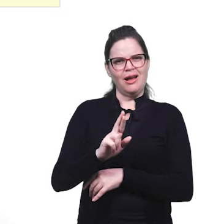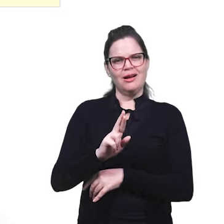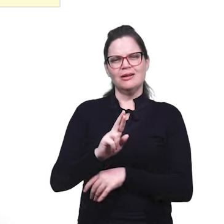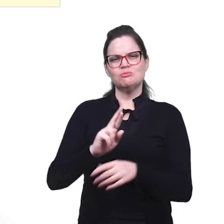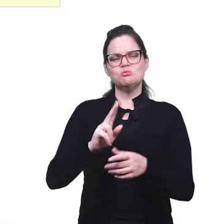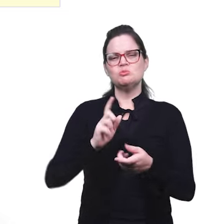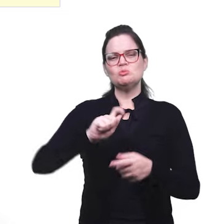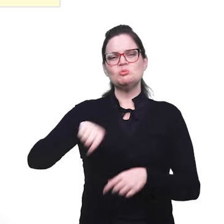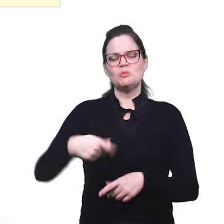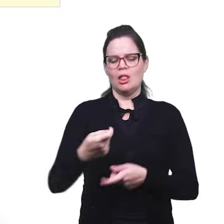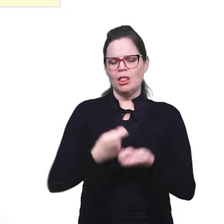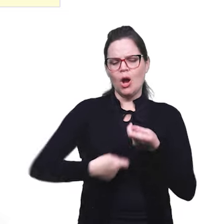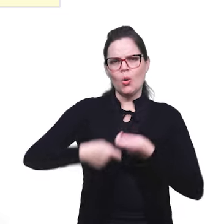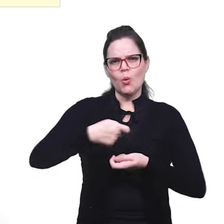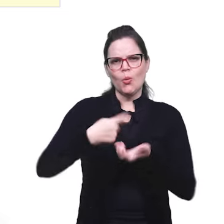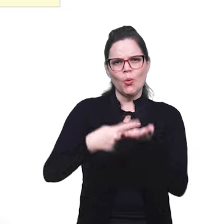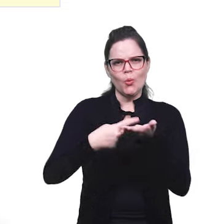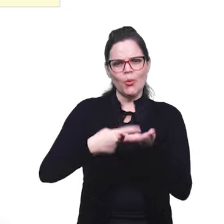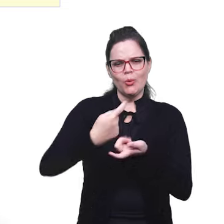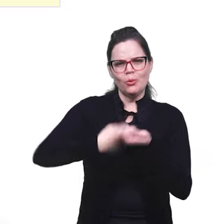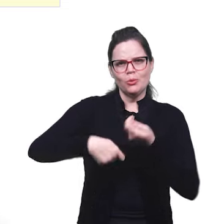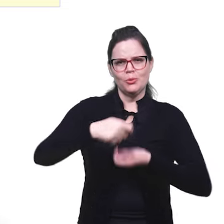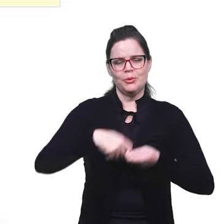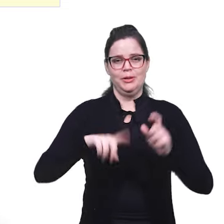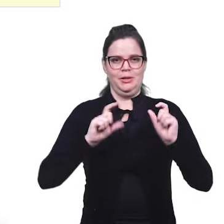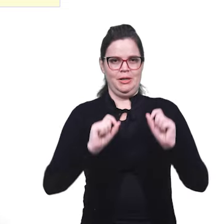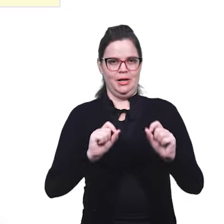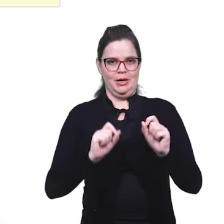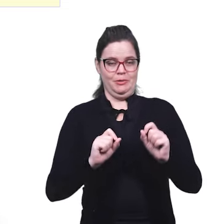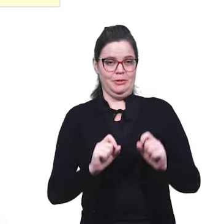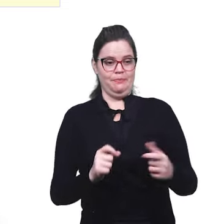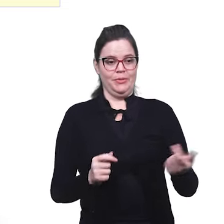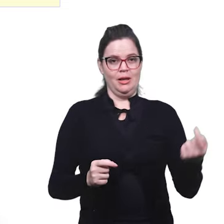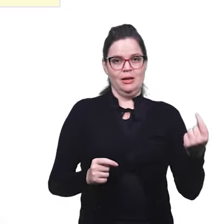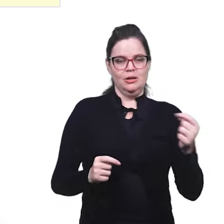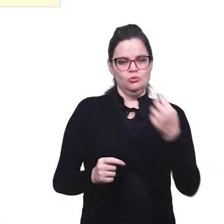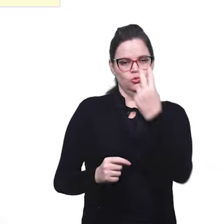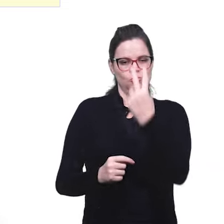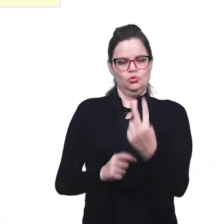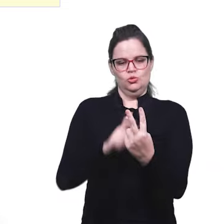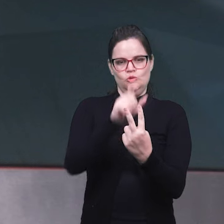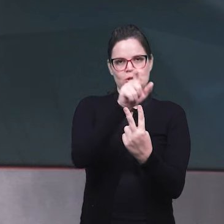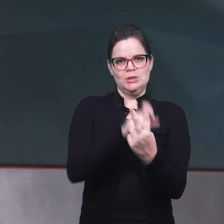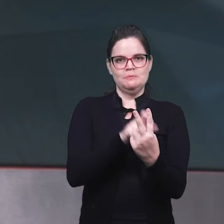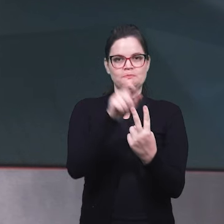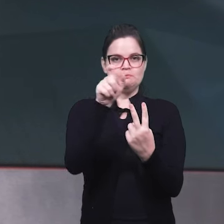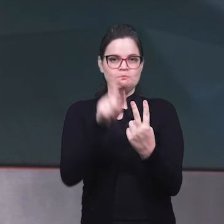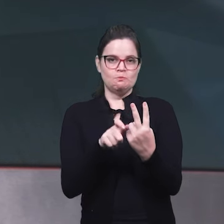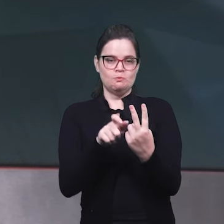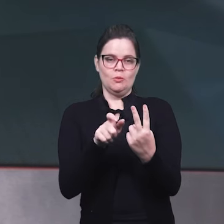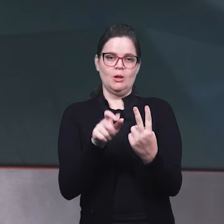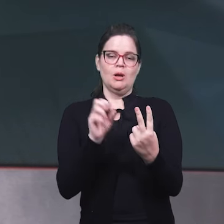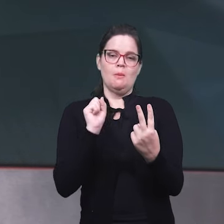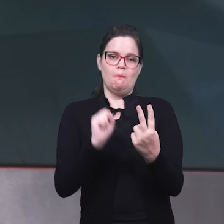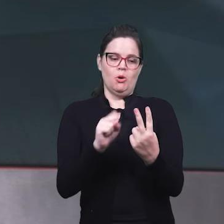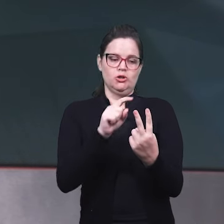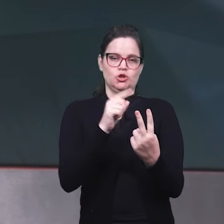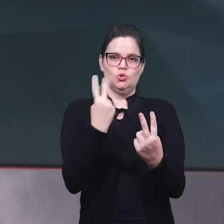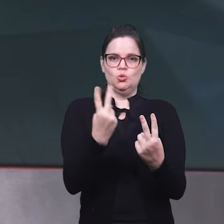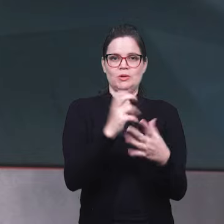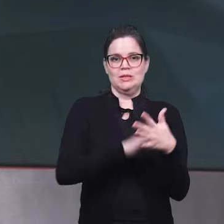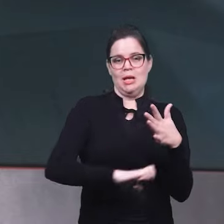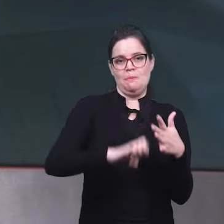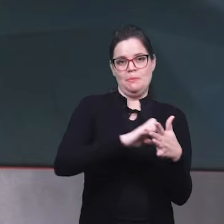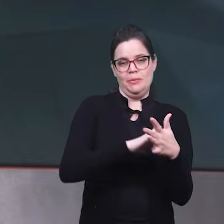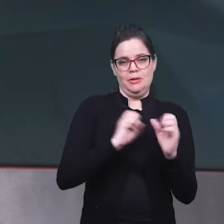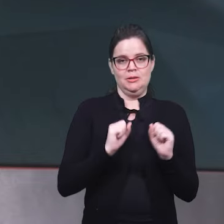Nasce do desejo de duas pessoas. Pode ser duas pessoas jurídicas, pode ser